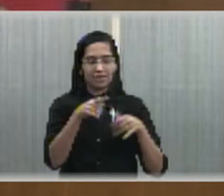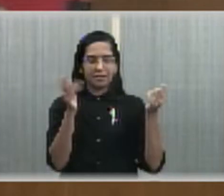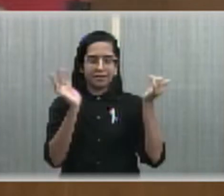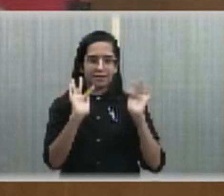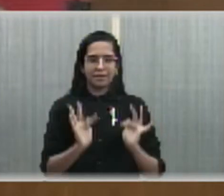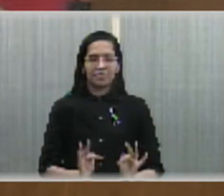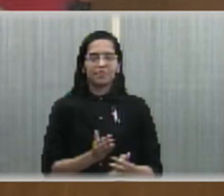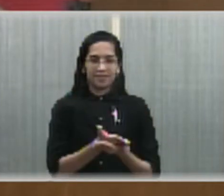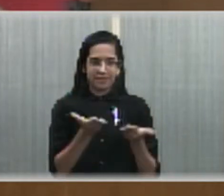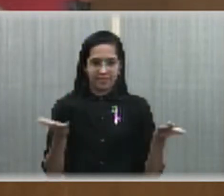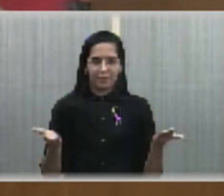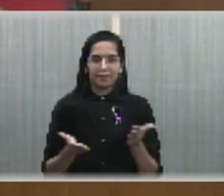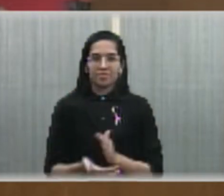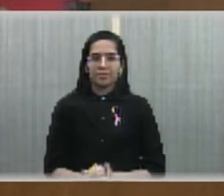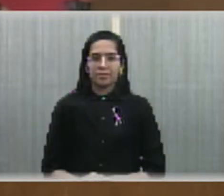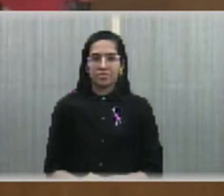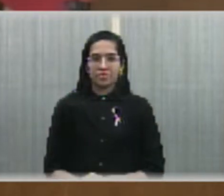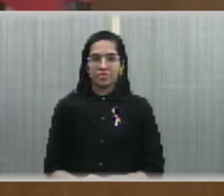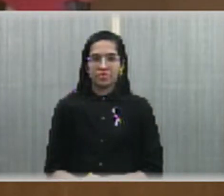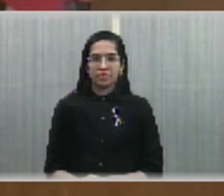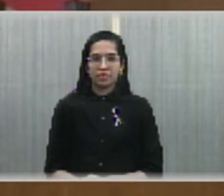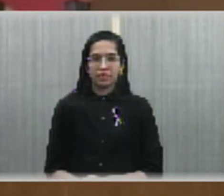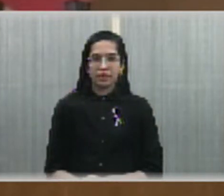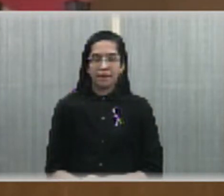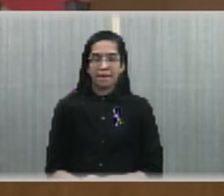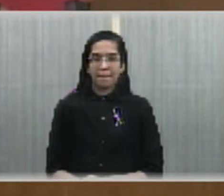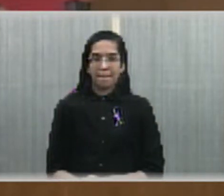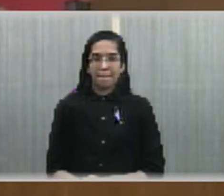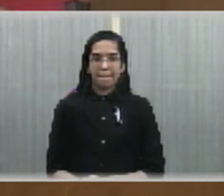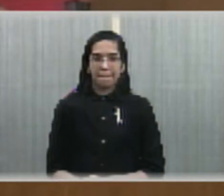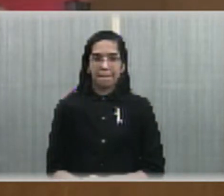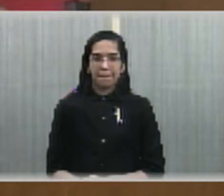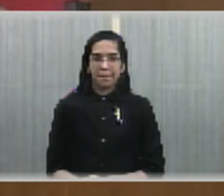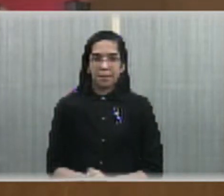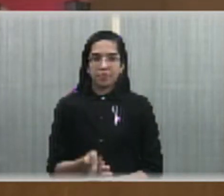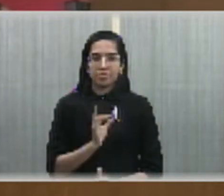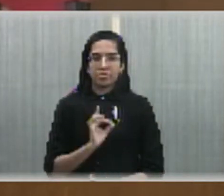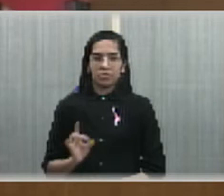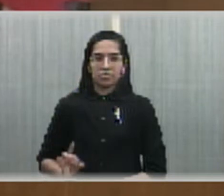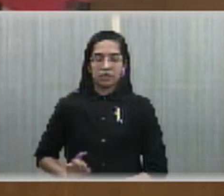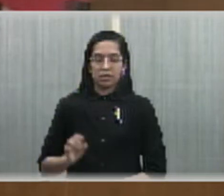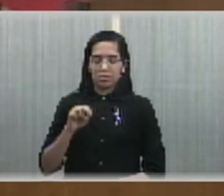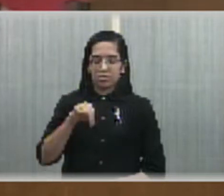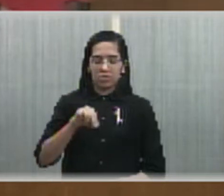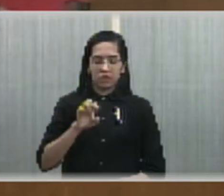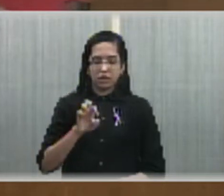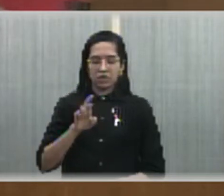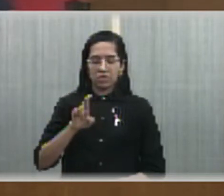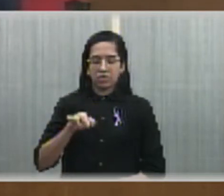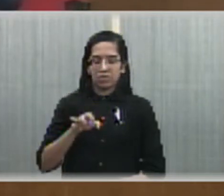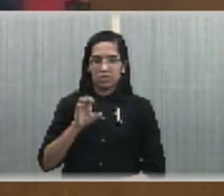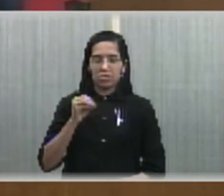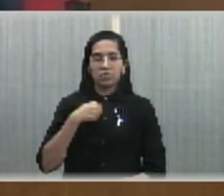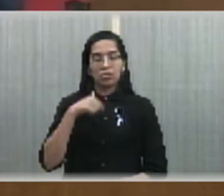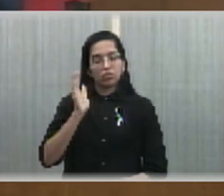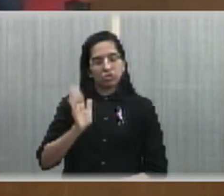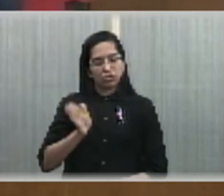feliz, o deputado Pablo. Deputado Nerinho, eu já estou fazendo isso.